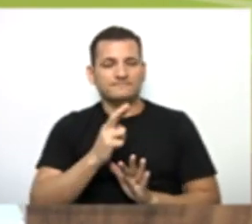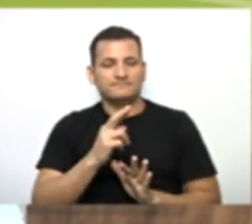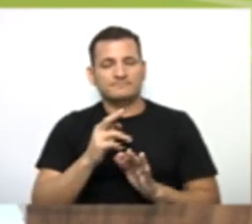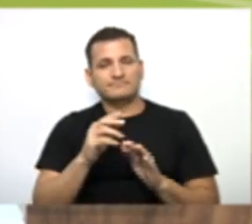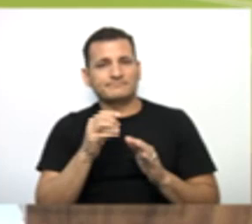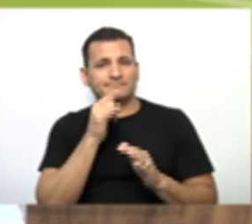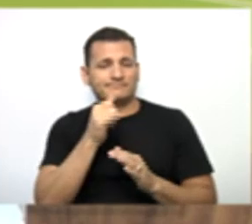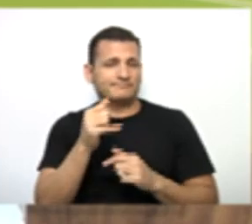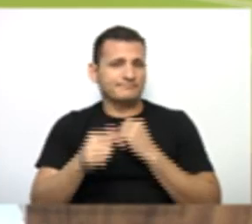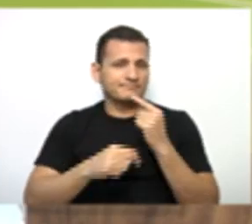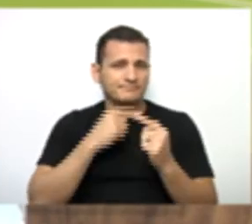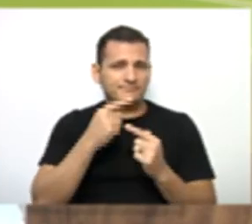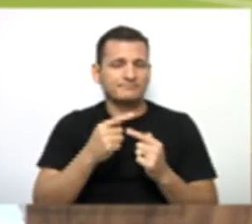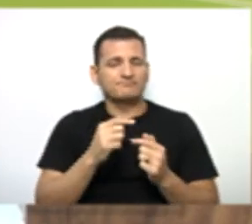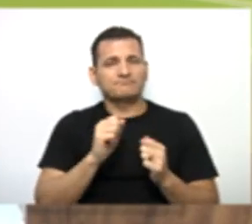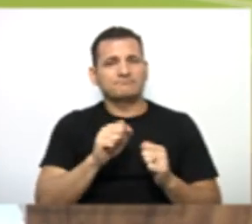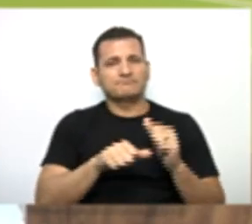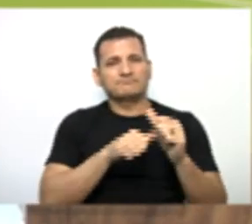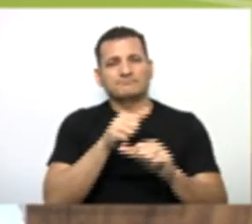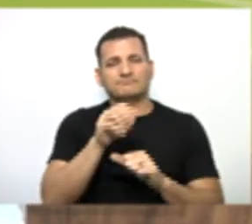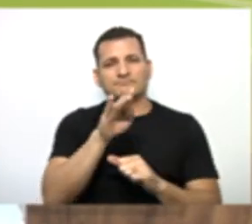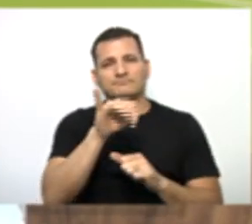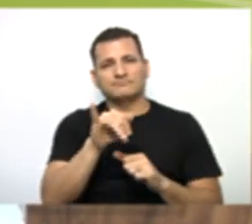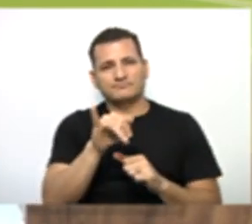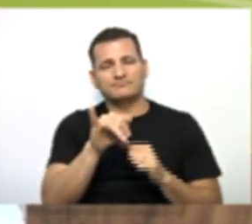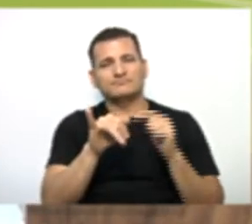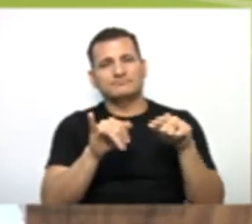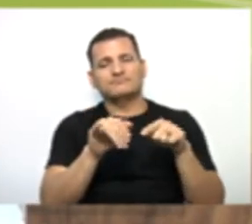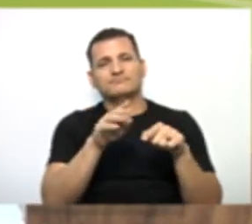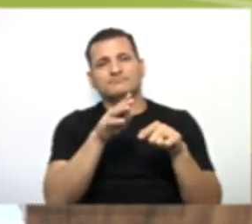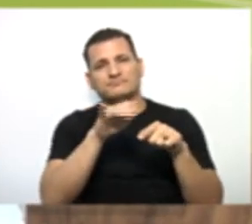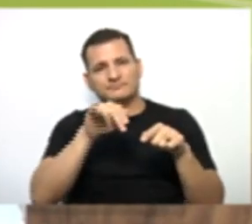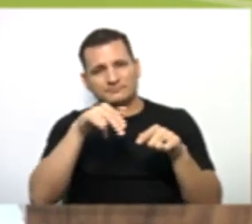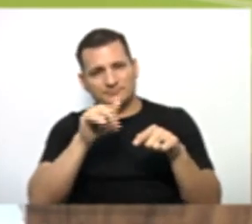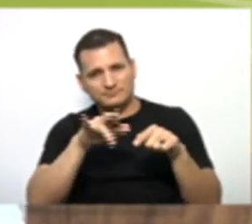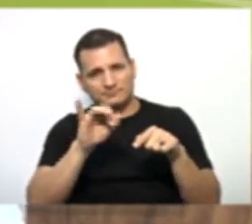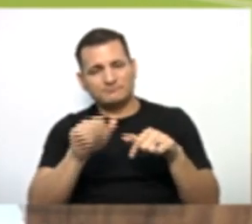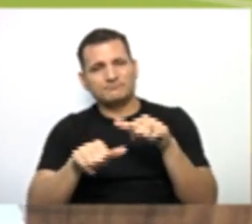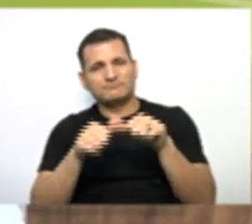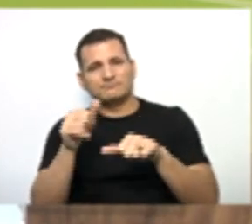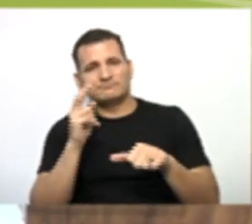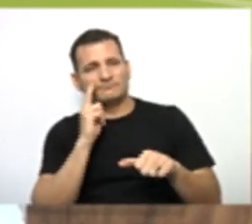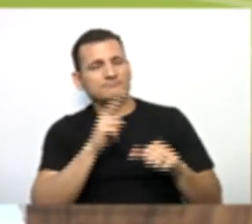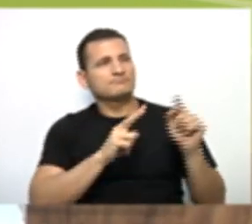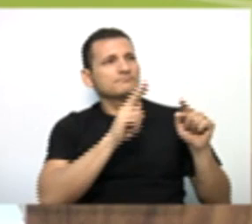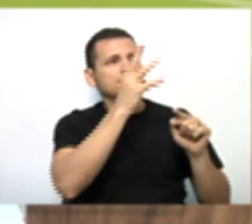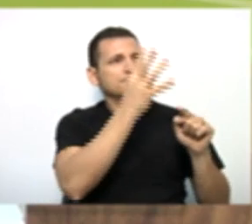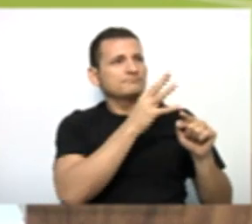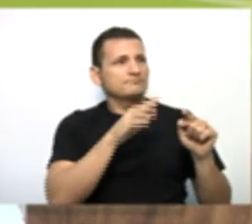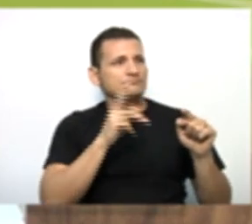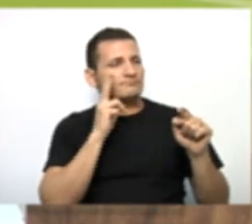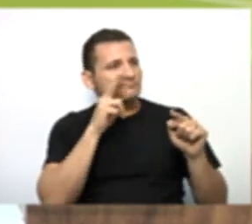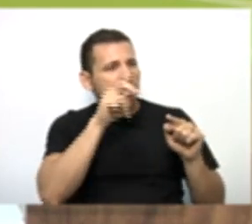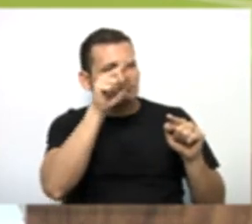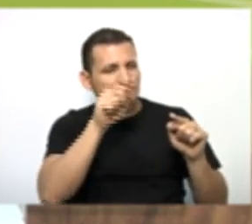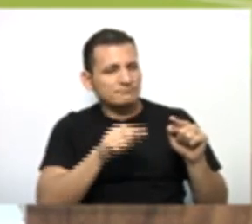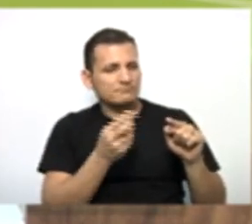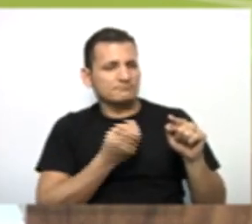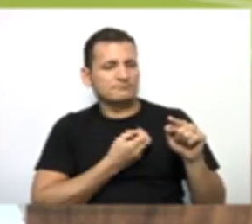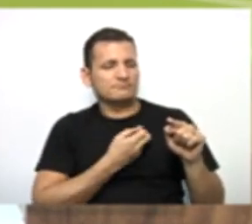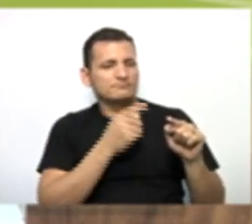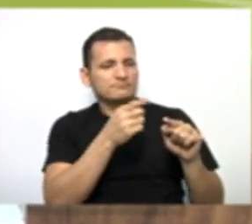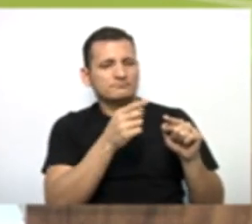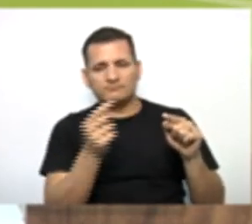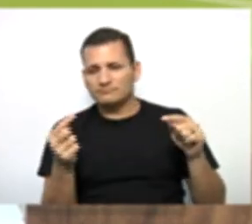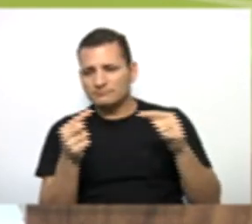tiver dúvida, converte para binário, pega essa representação de binário e vai para a tabela do hexadecimal e verifica a